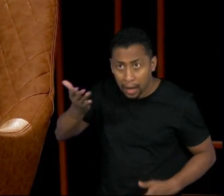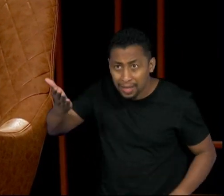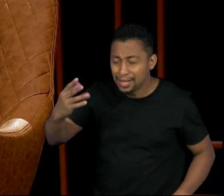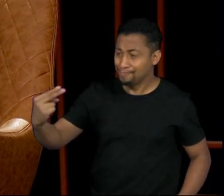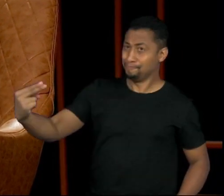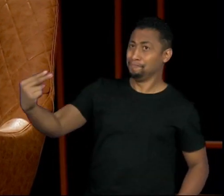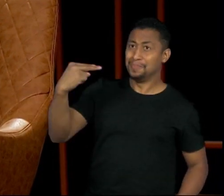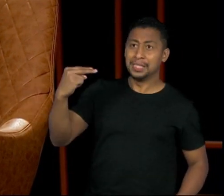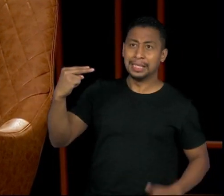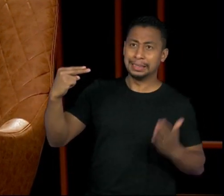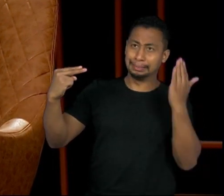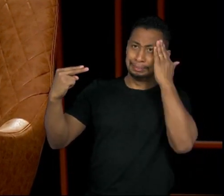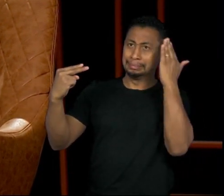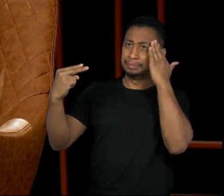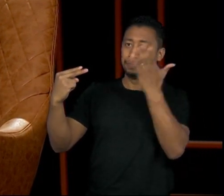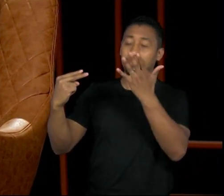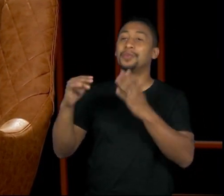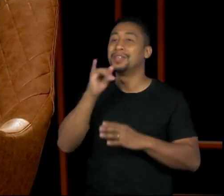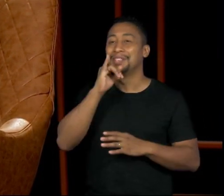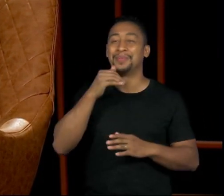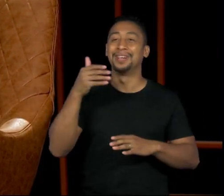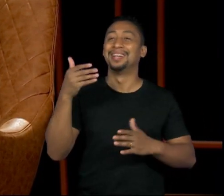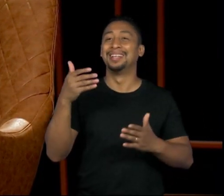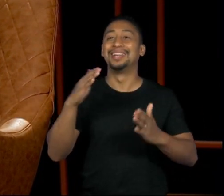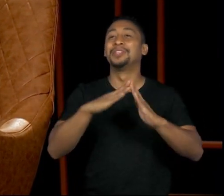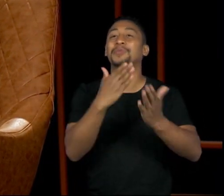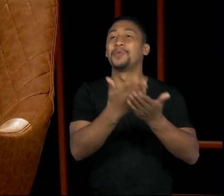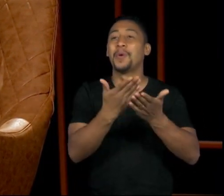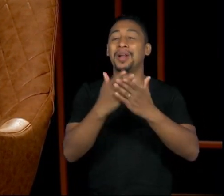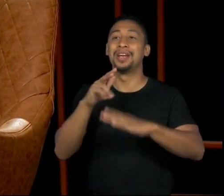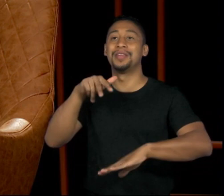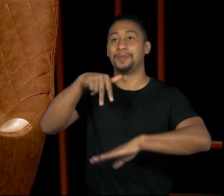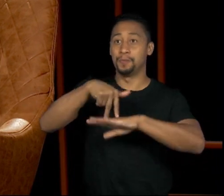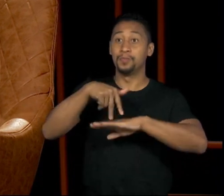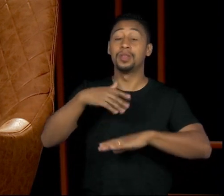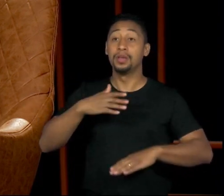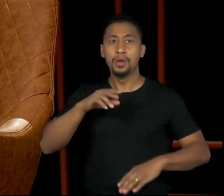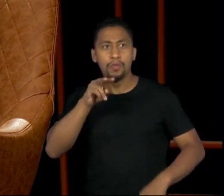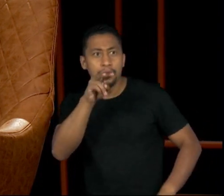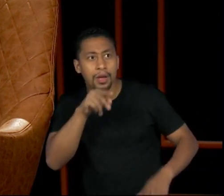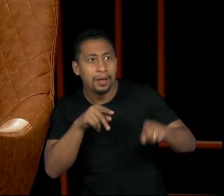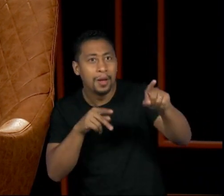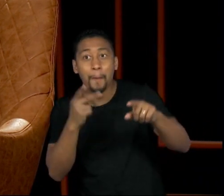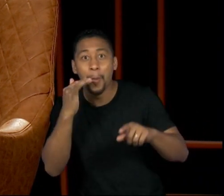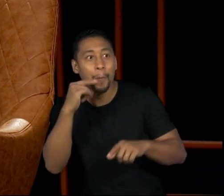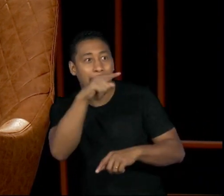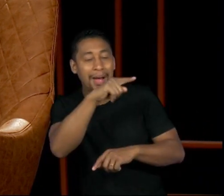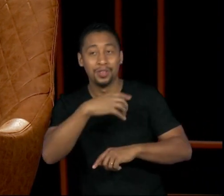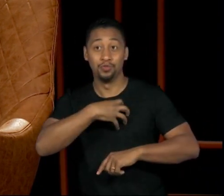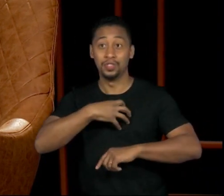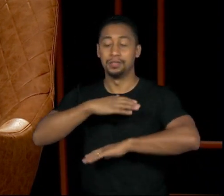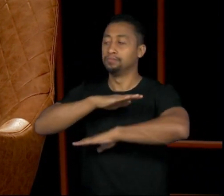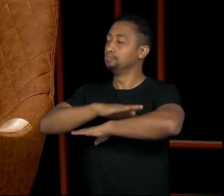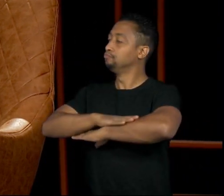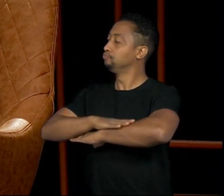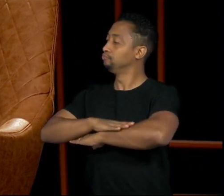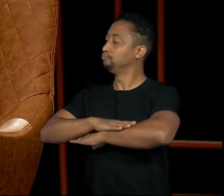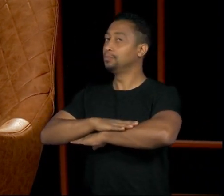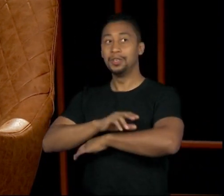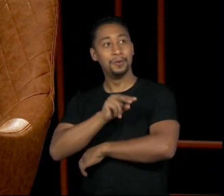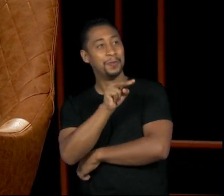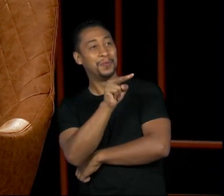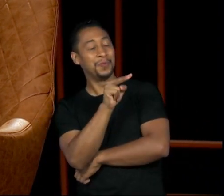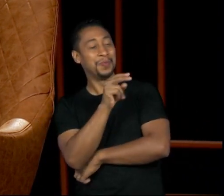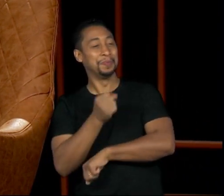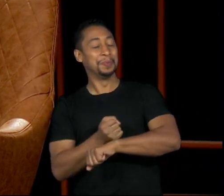escola, quando eu olhava, meu pai estava de pé na beira do palco, com o braço em cima do palco, me observando assim. E eu ficava muito emocionada com